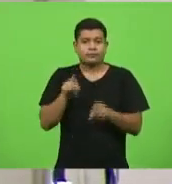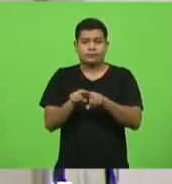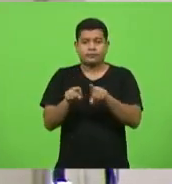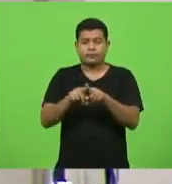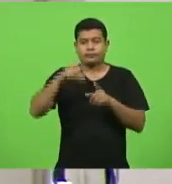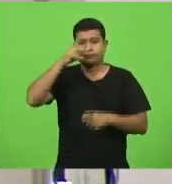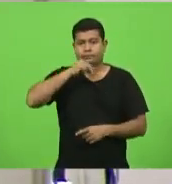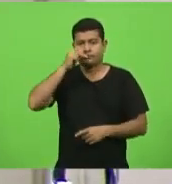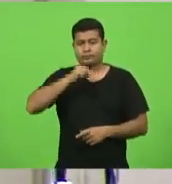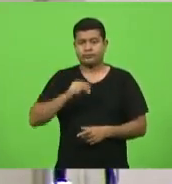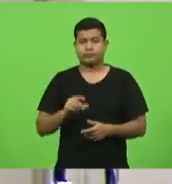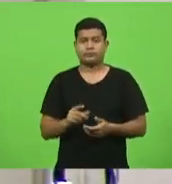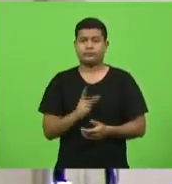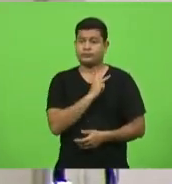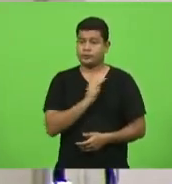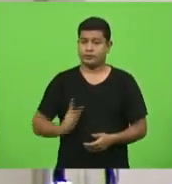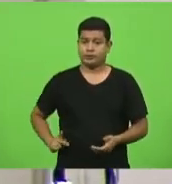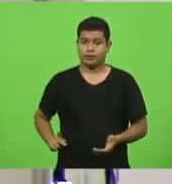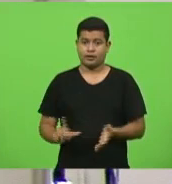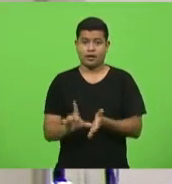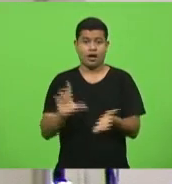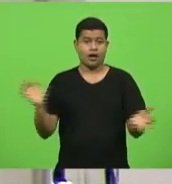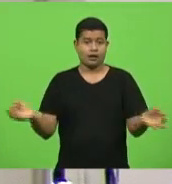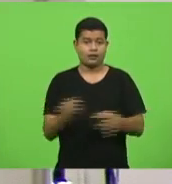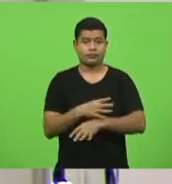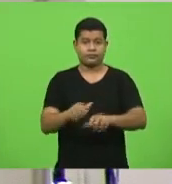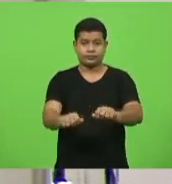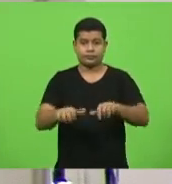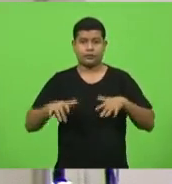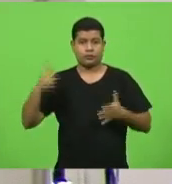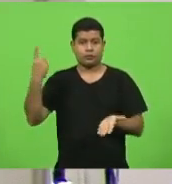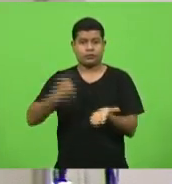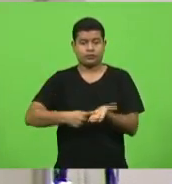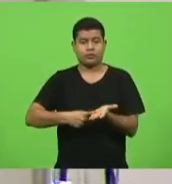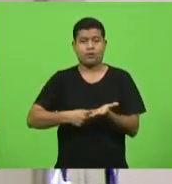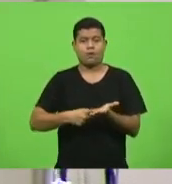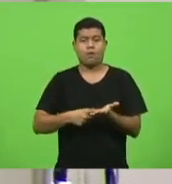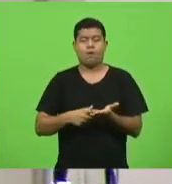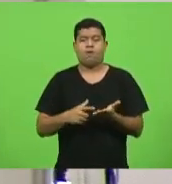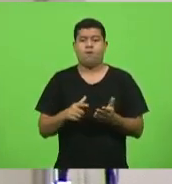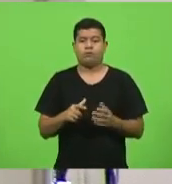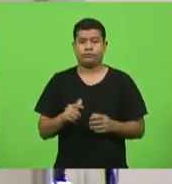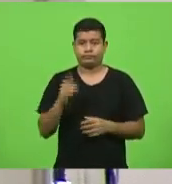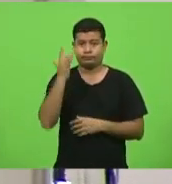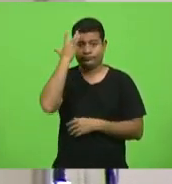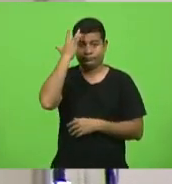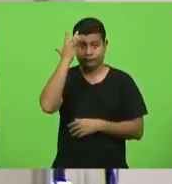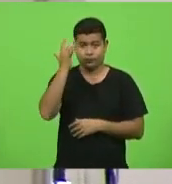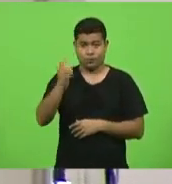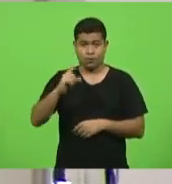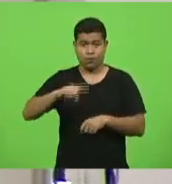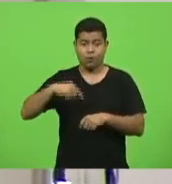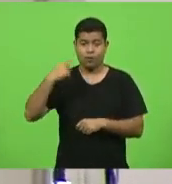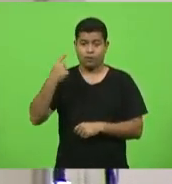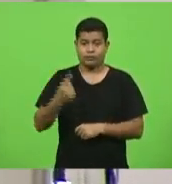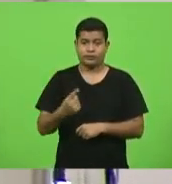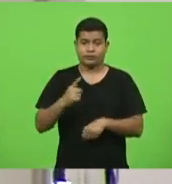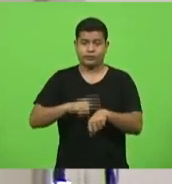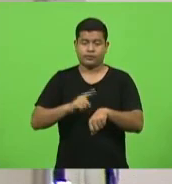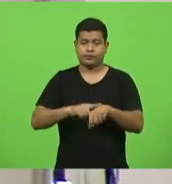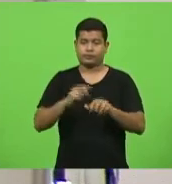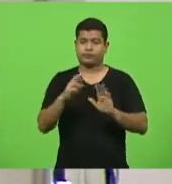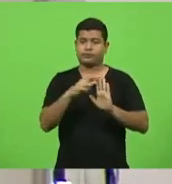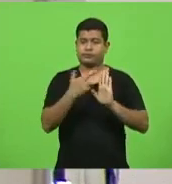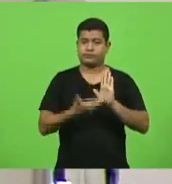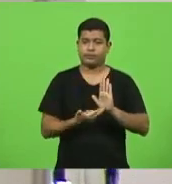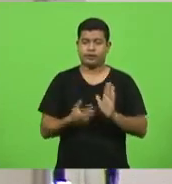mais havendo, o senhor presidente, antes de encerrar a sessão, convocou outra ordinária para o dia seguinte, no horário regimental. Para constar,